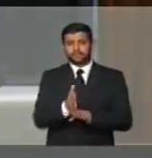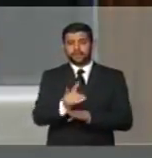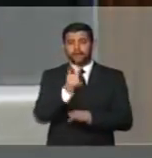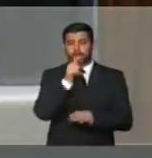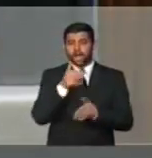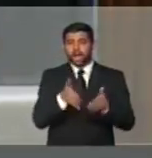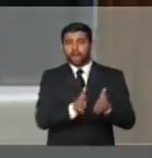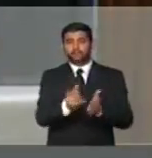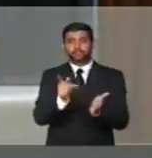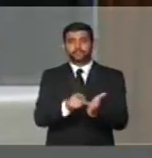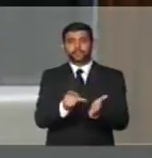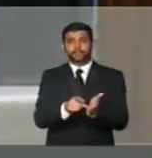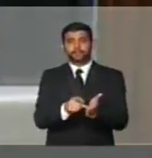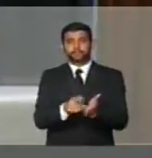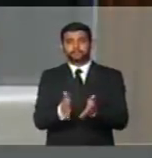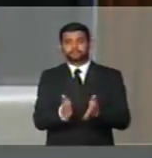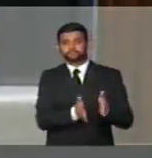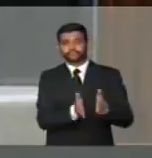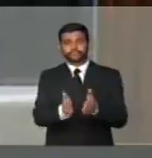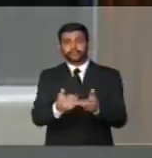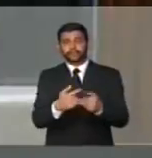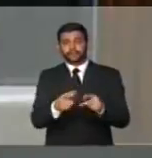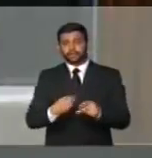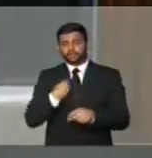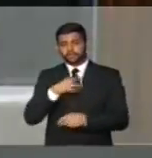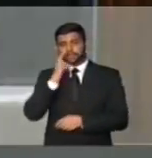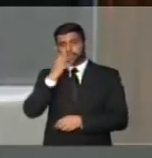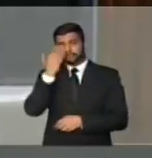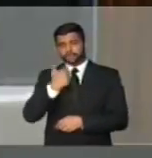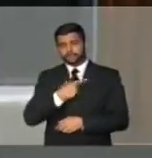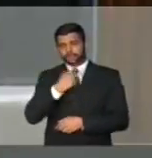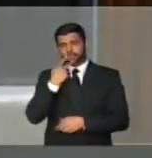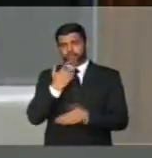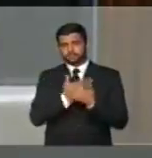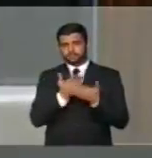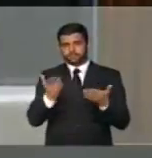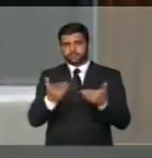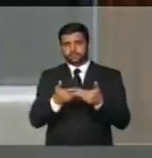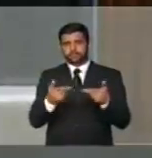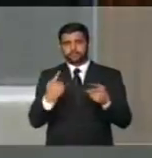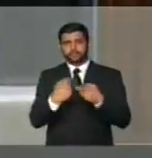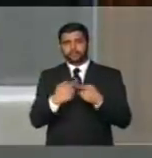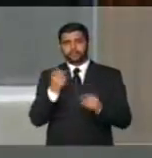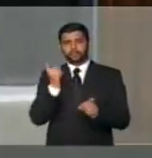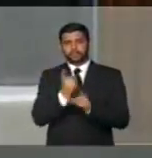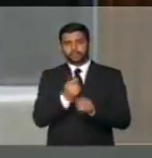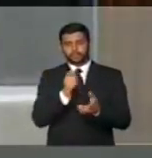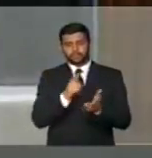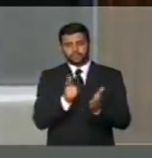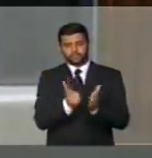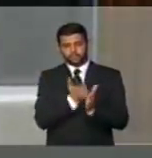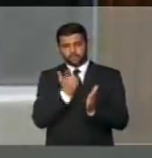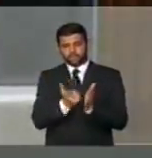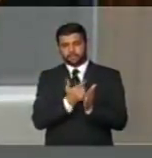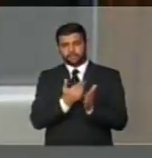água, vem a água. Eu estou aqui, foi bom Vossa Excelência partilhar, porque eu encontrei aqui no livro,